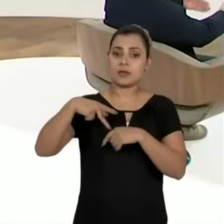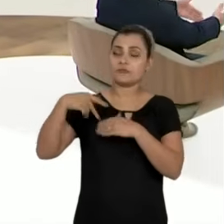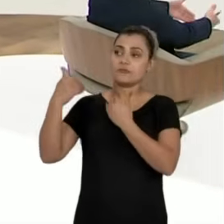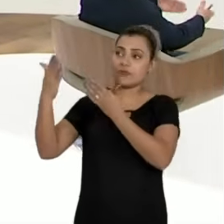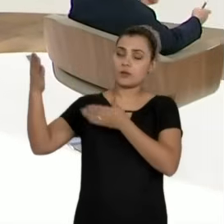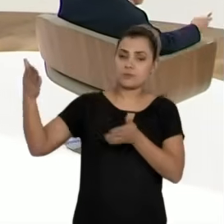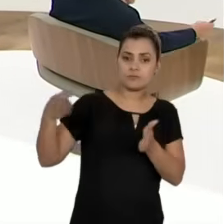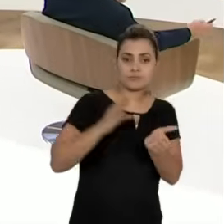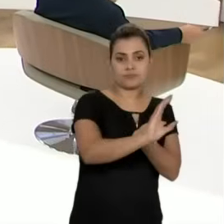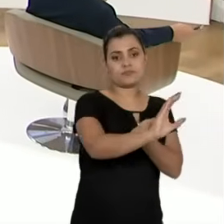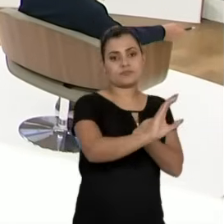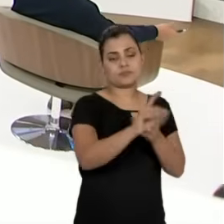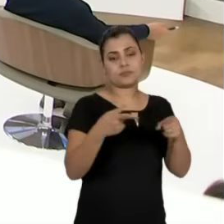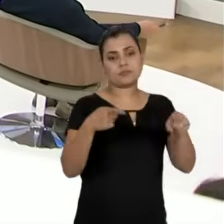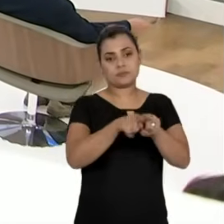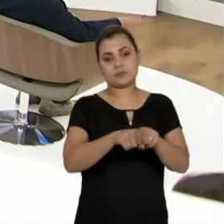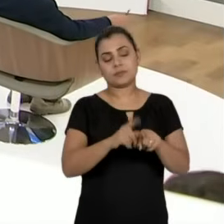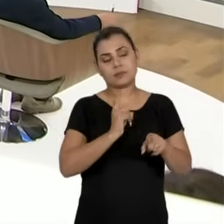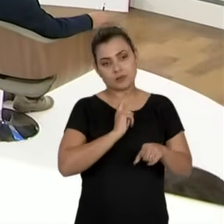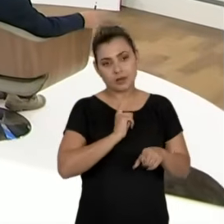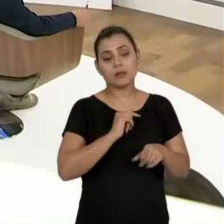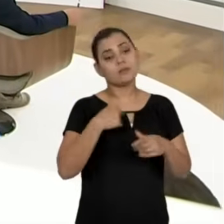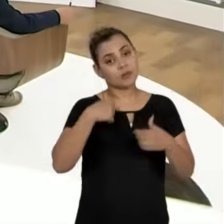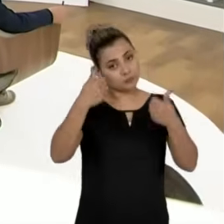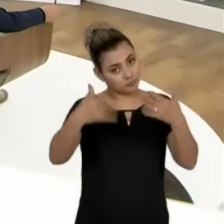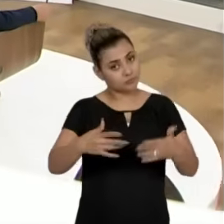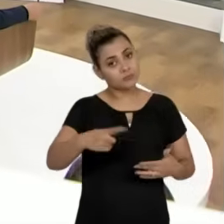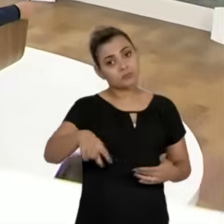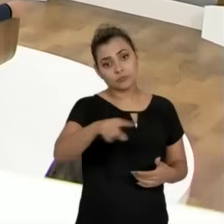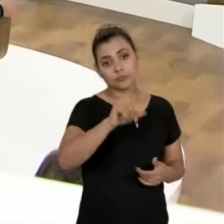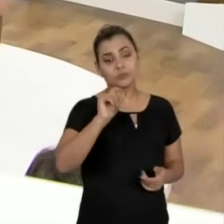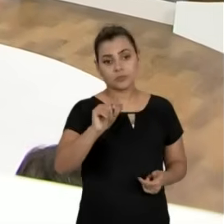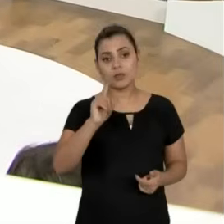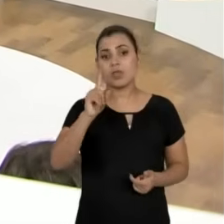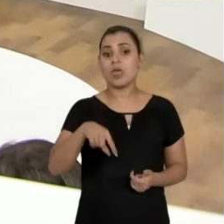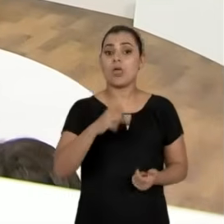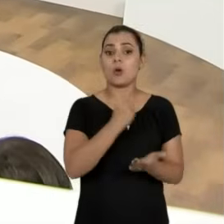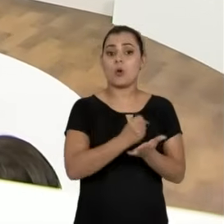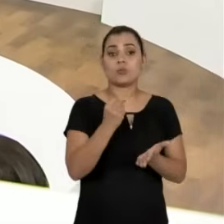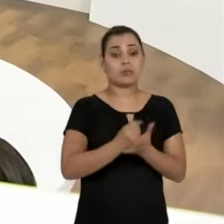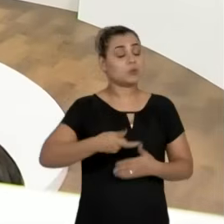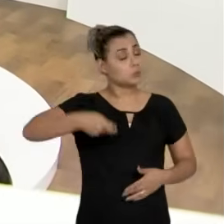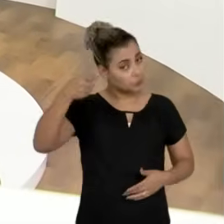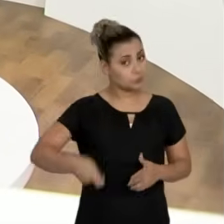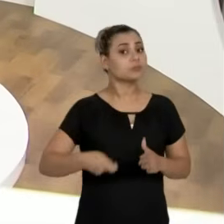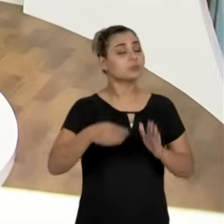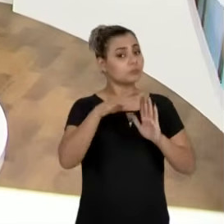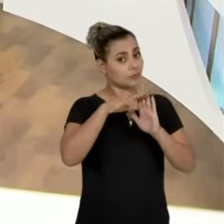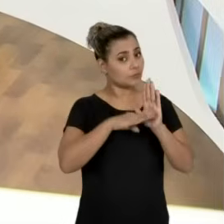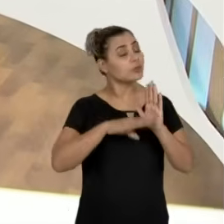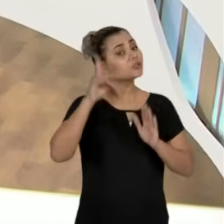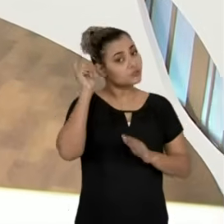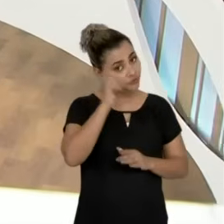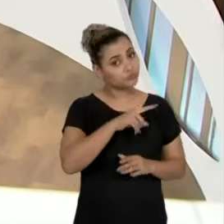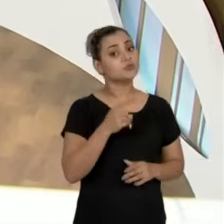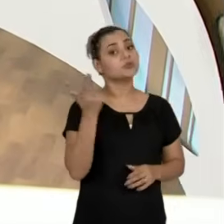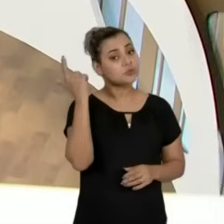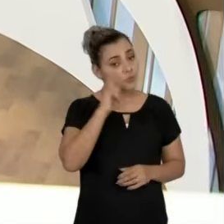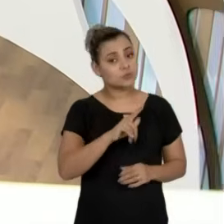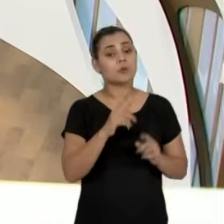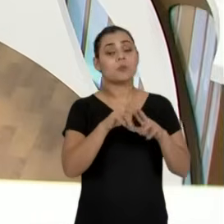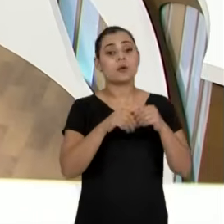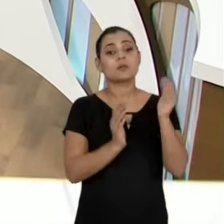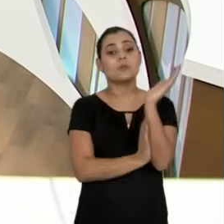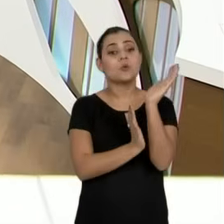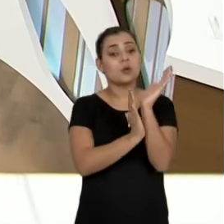governo brasileiro distribui, que, aliás, eu quero deixar bem claro que é um contrato super rígido, é até difícil a gente conseguir executar, de tanta